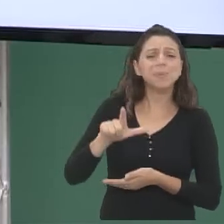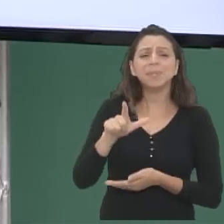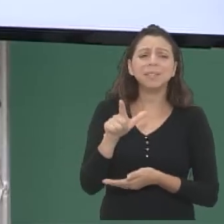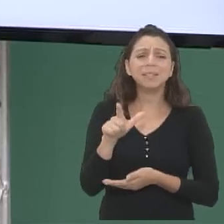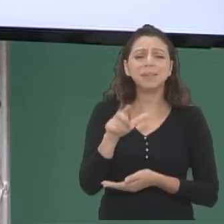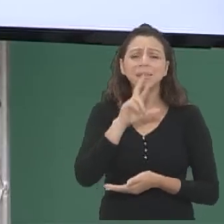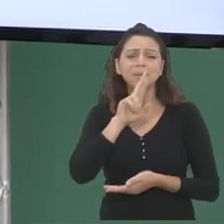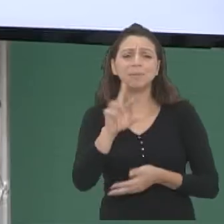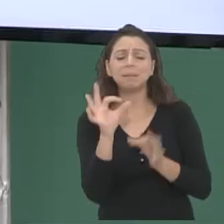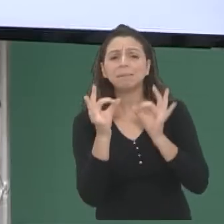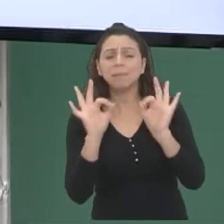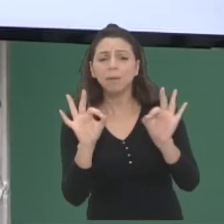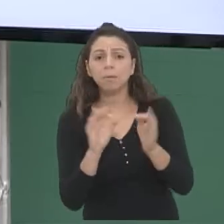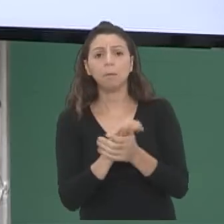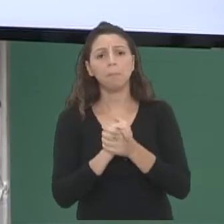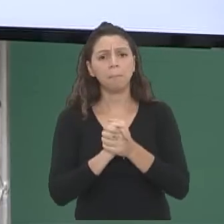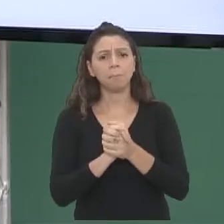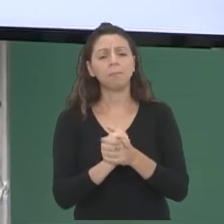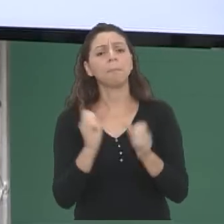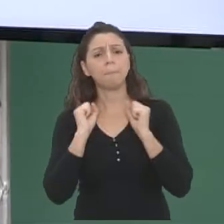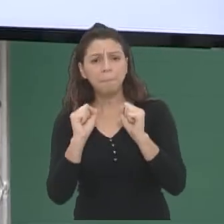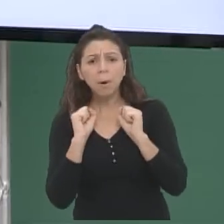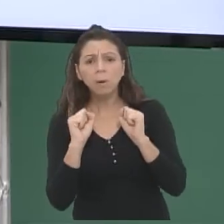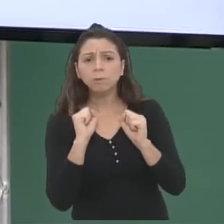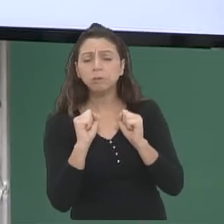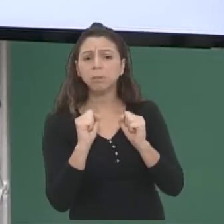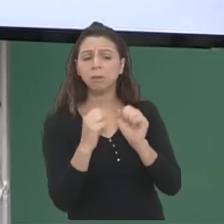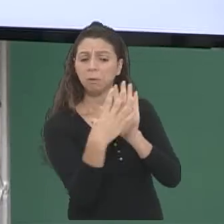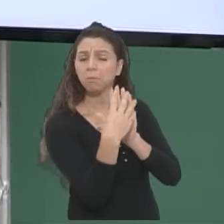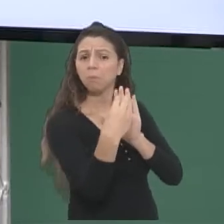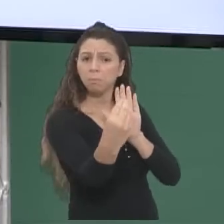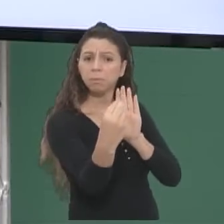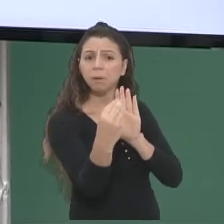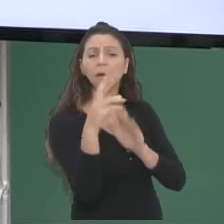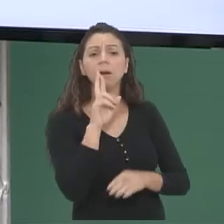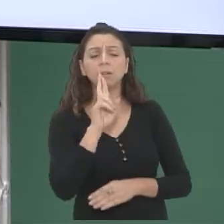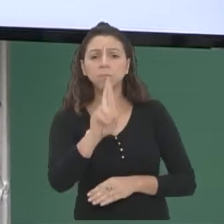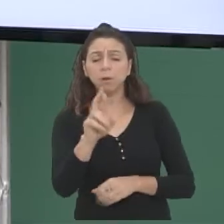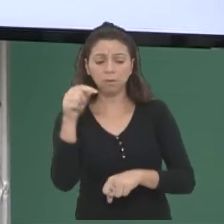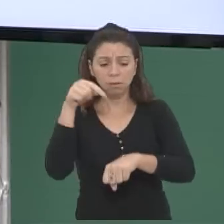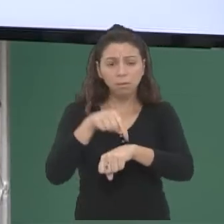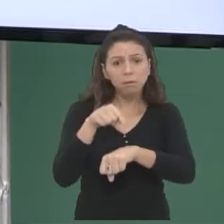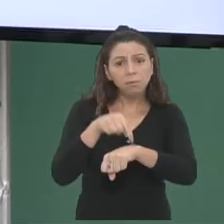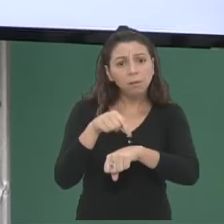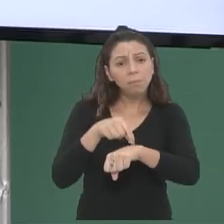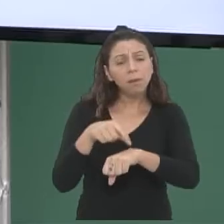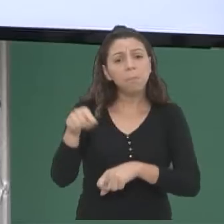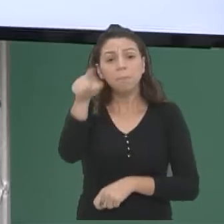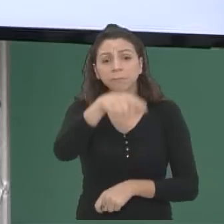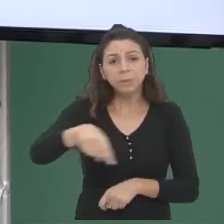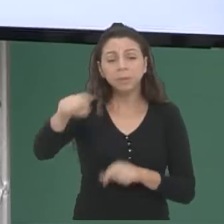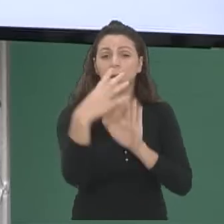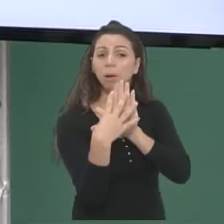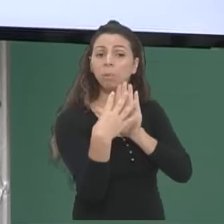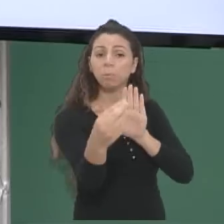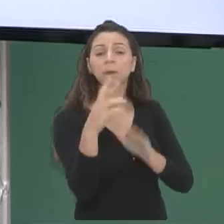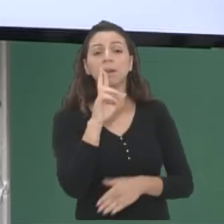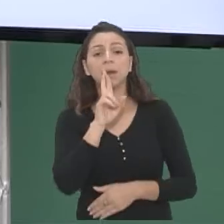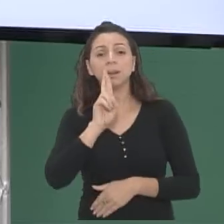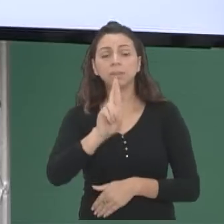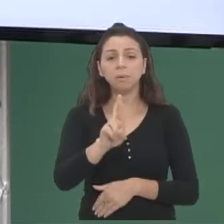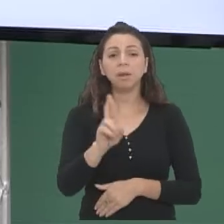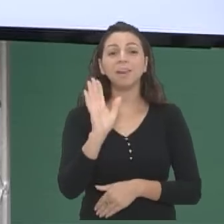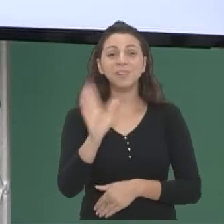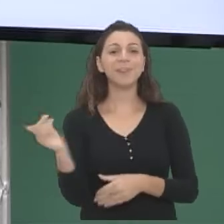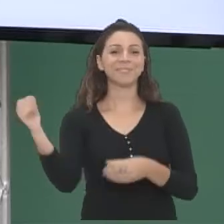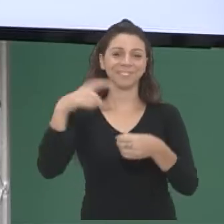sua. Posso copiar a resposta? Claro que pode. Eu vou deixar agora um tempinho para vocês copiarem a resposta e daqui